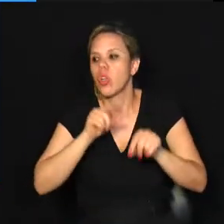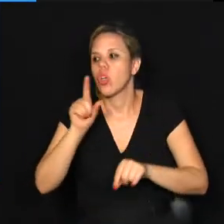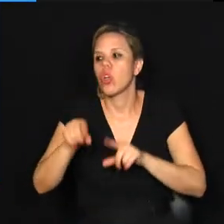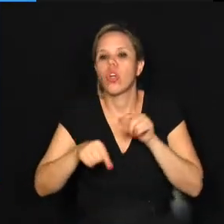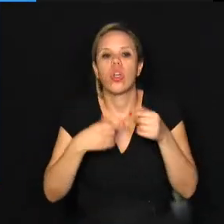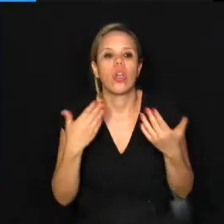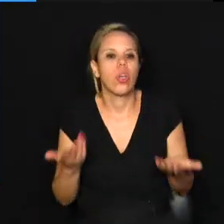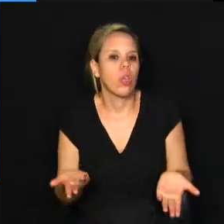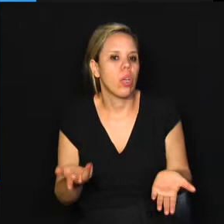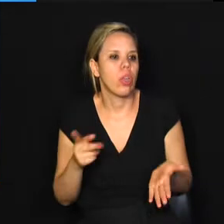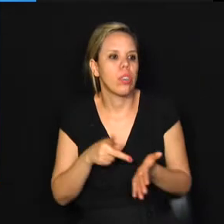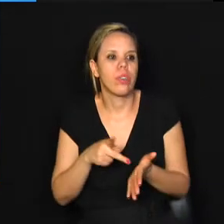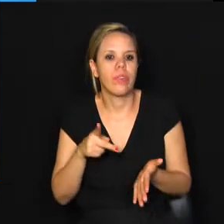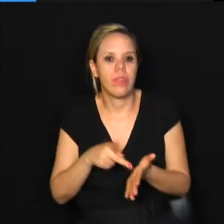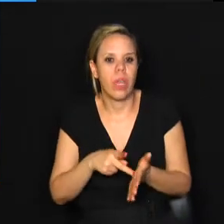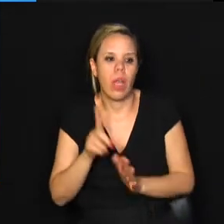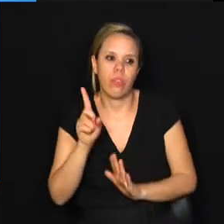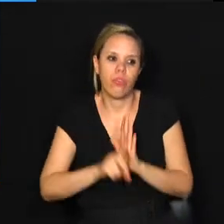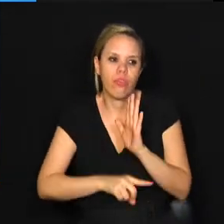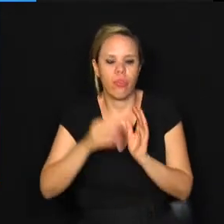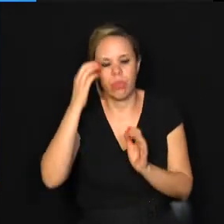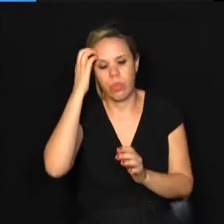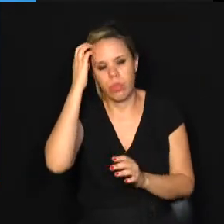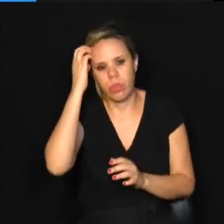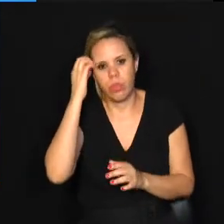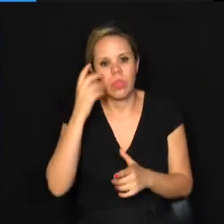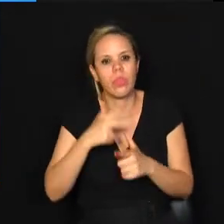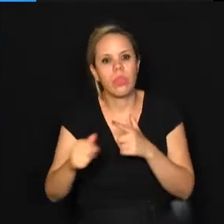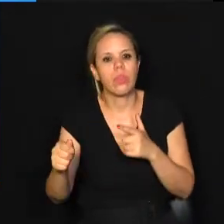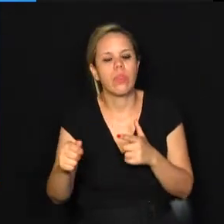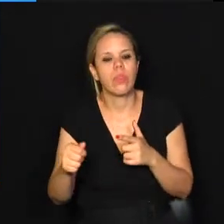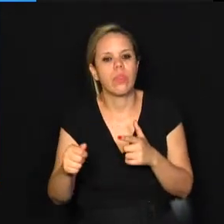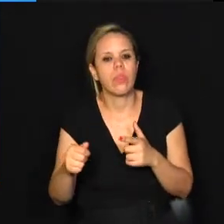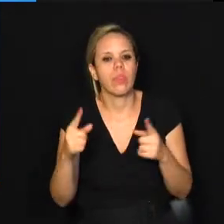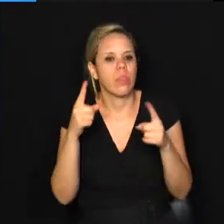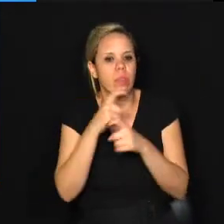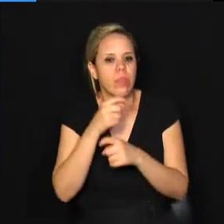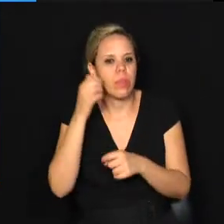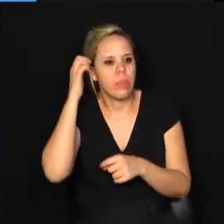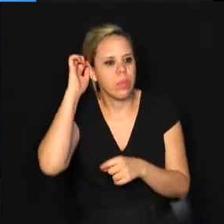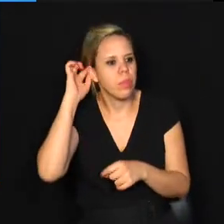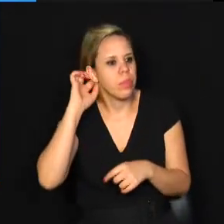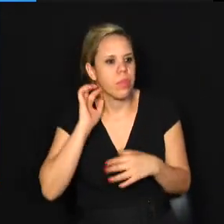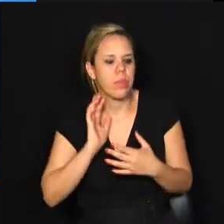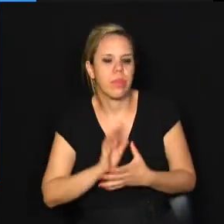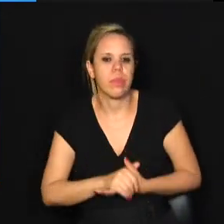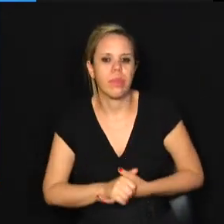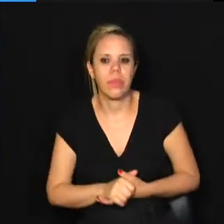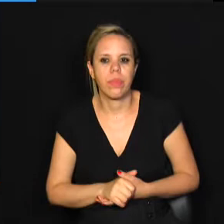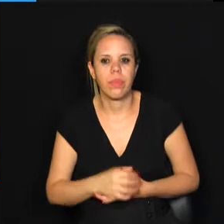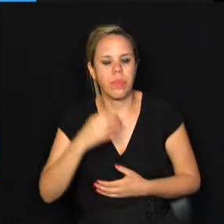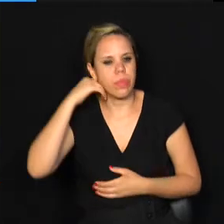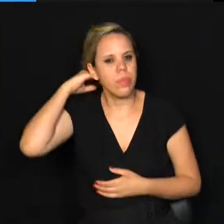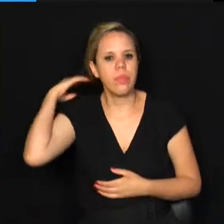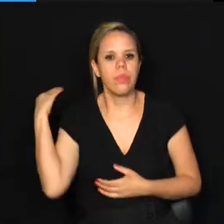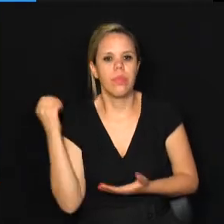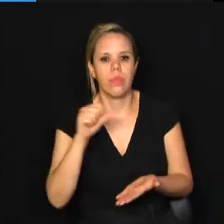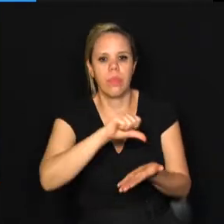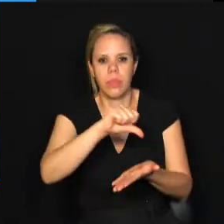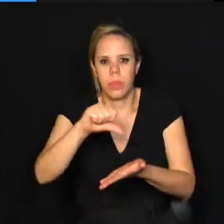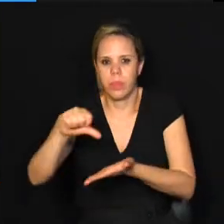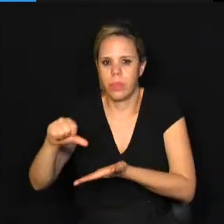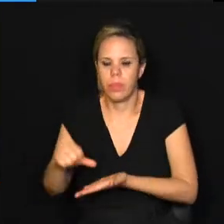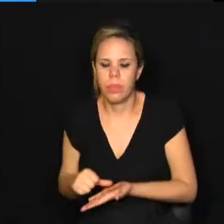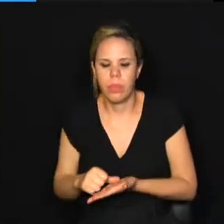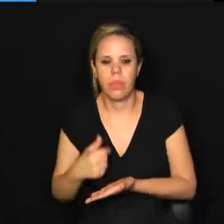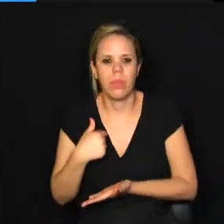sendo que, na verdade, é um direito conquistado, né, acaba ficando mais complicado. Mas a região, pelo menos pelo